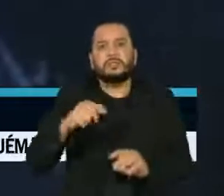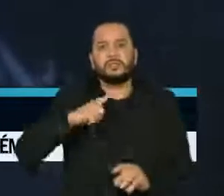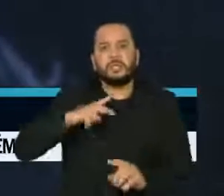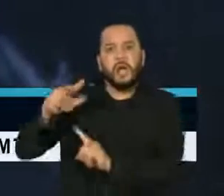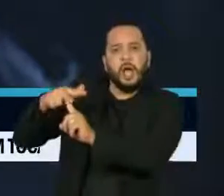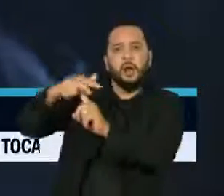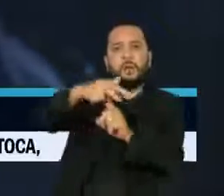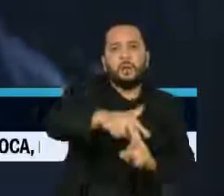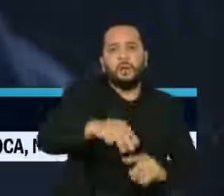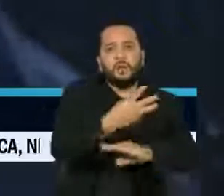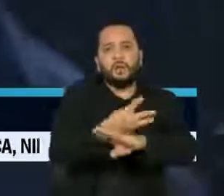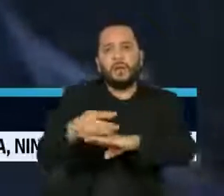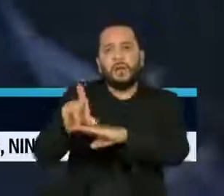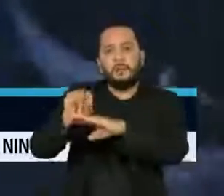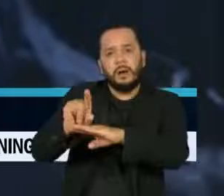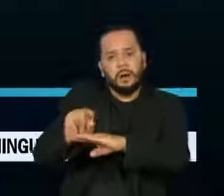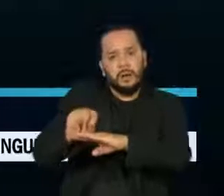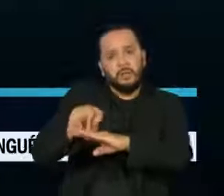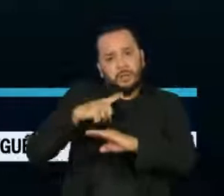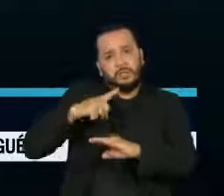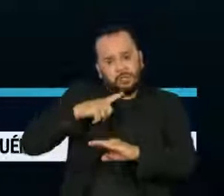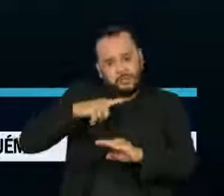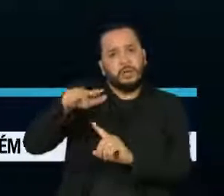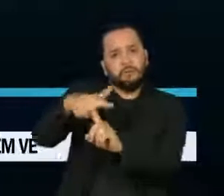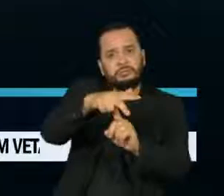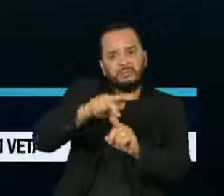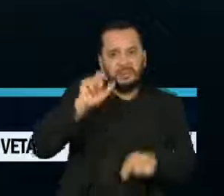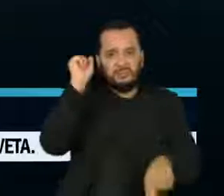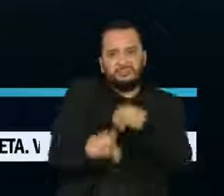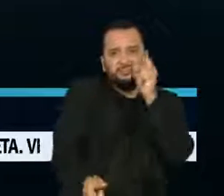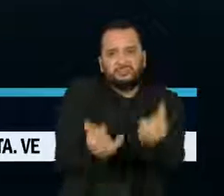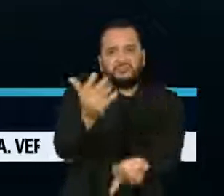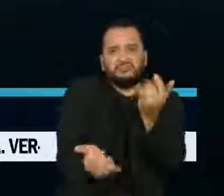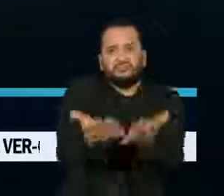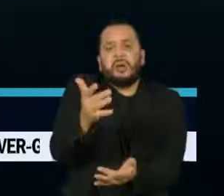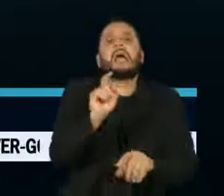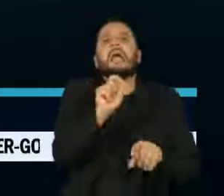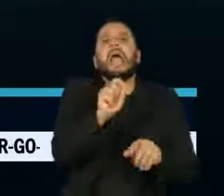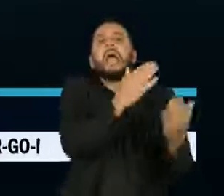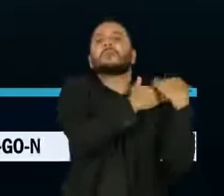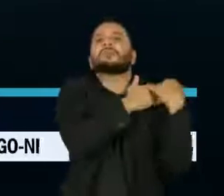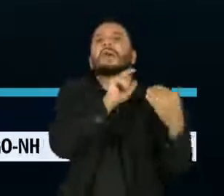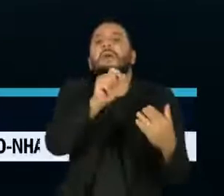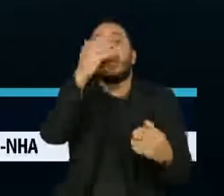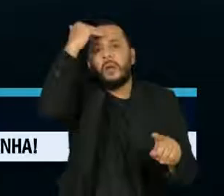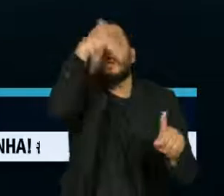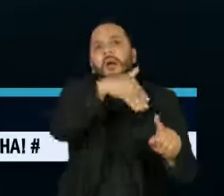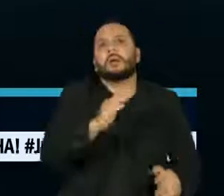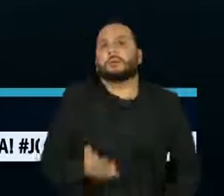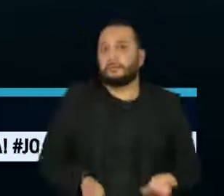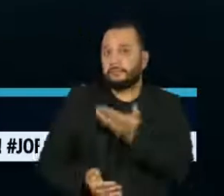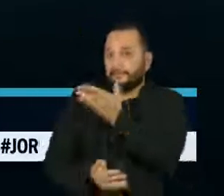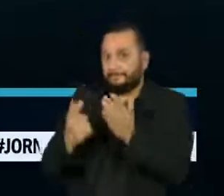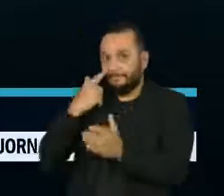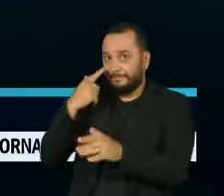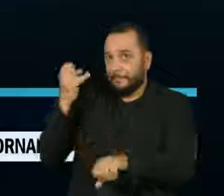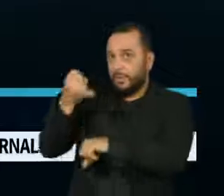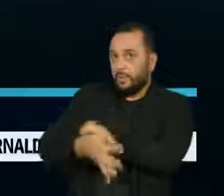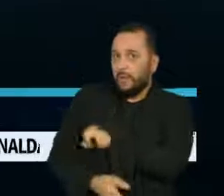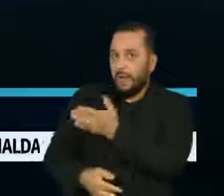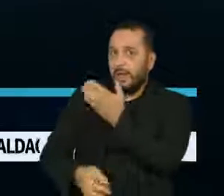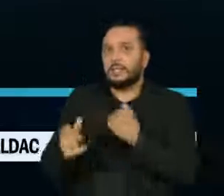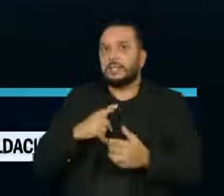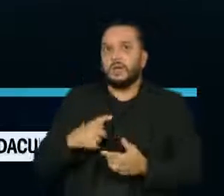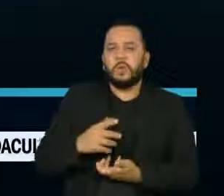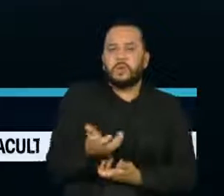em ações de fiscalização ambiental. As imagens feitas nesta madrugada mostram os bombeiros combatendo